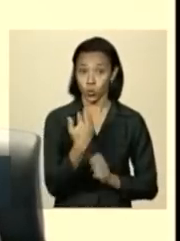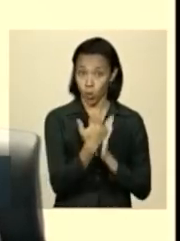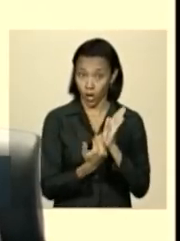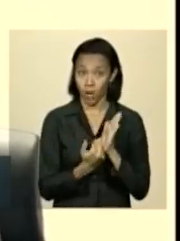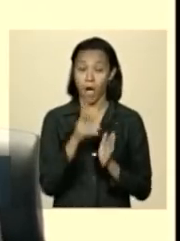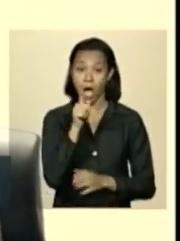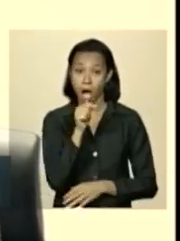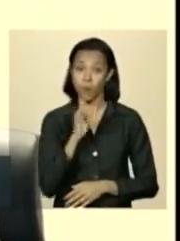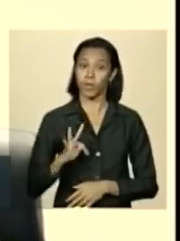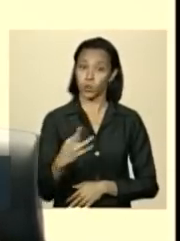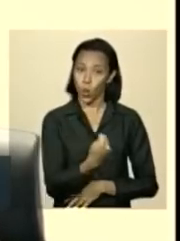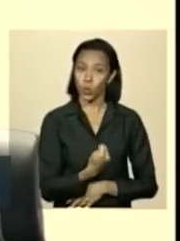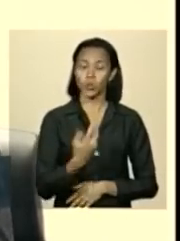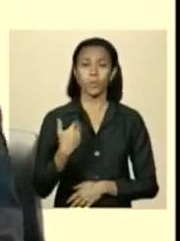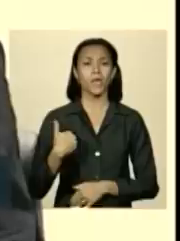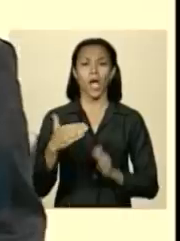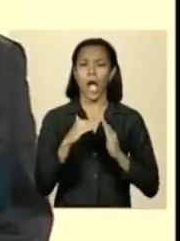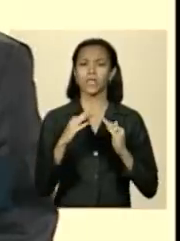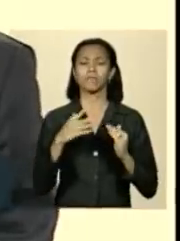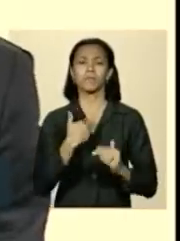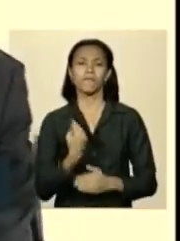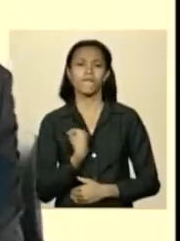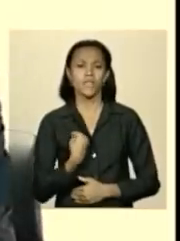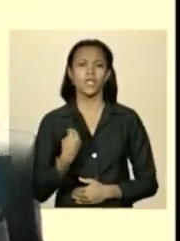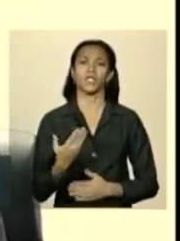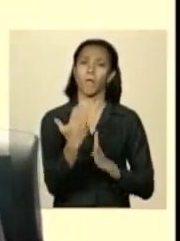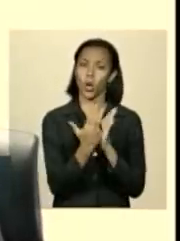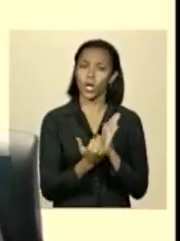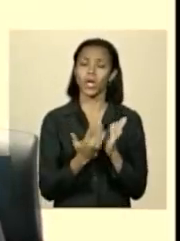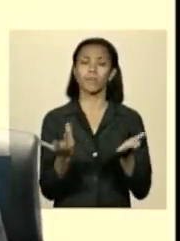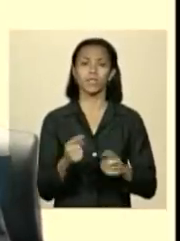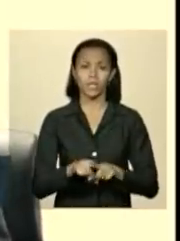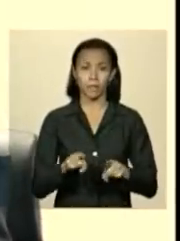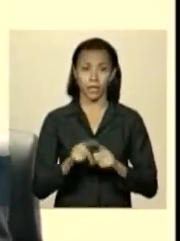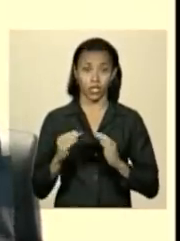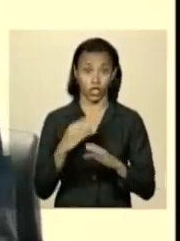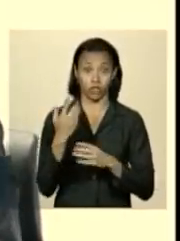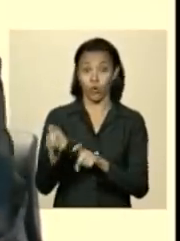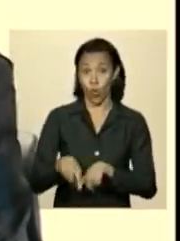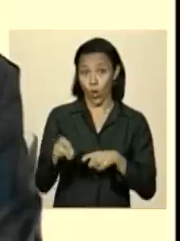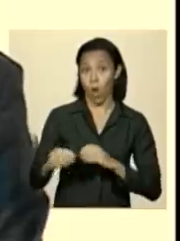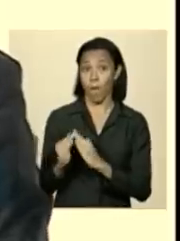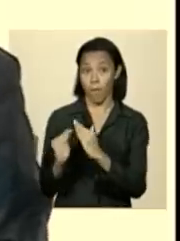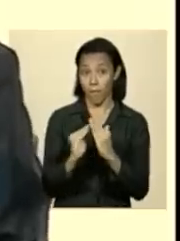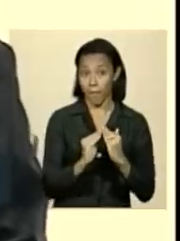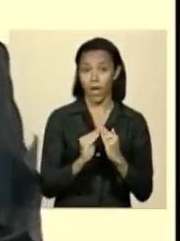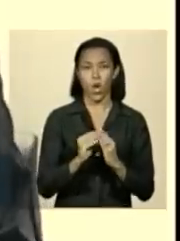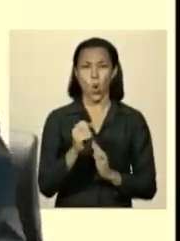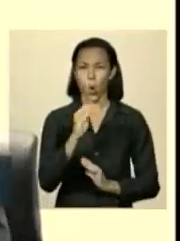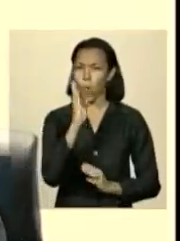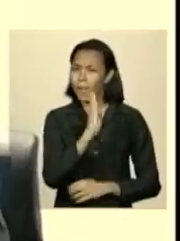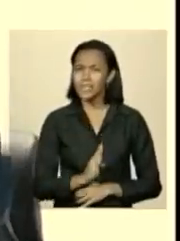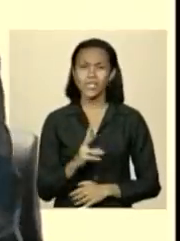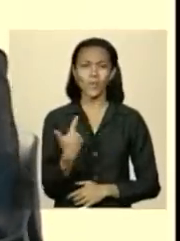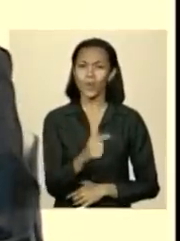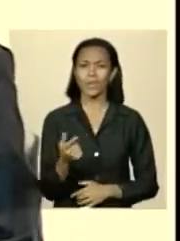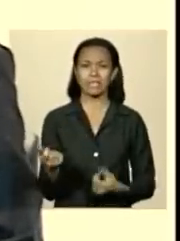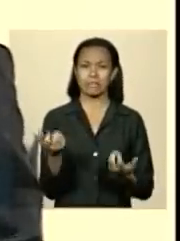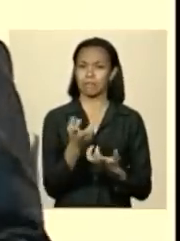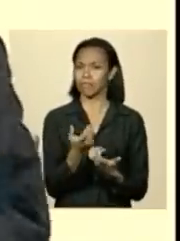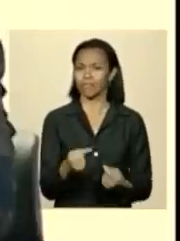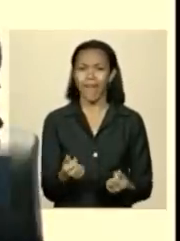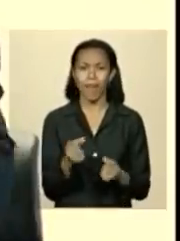todos o Minha Casa Minha Vida o programa nacional de habitação rural o Brasil sem miséria o pron na